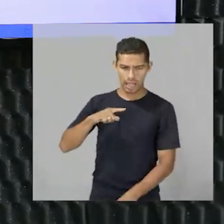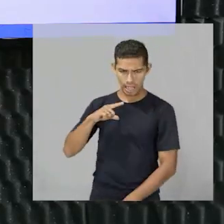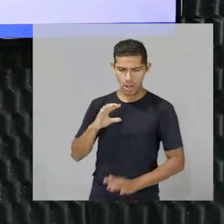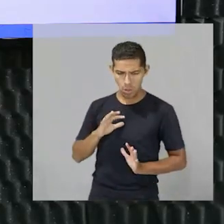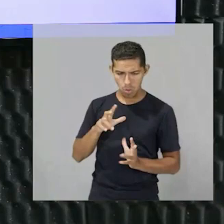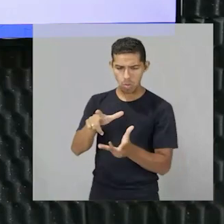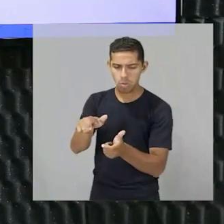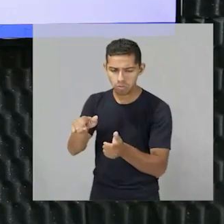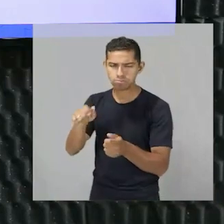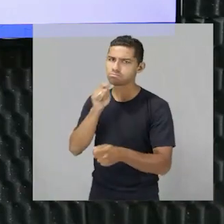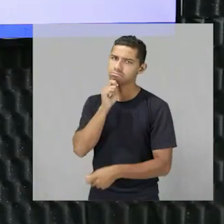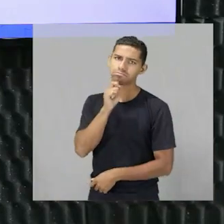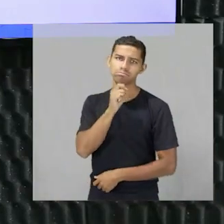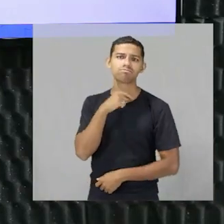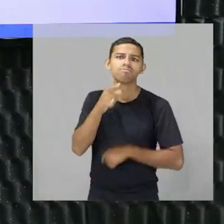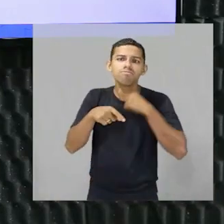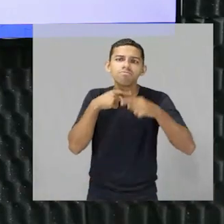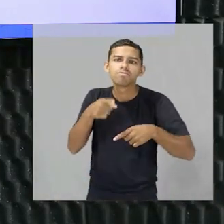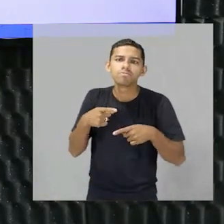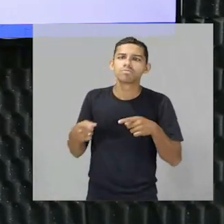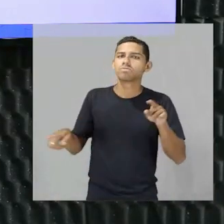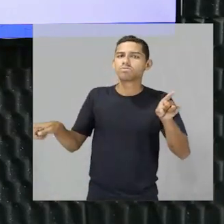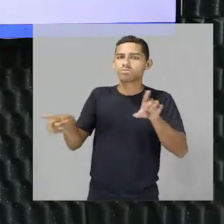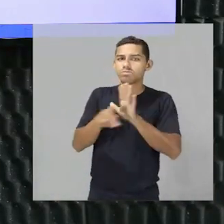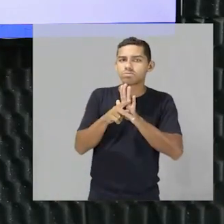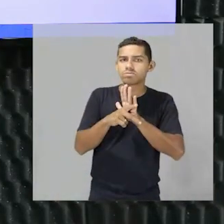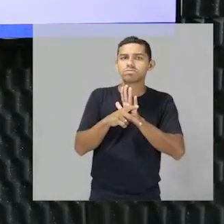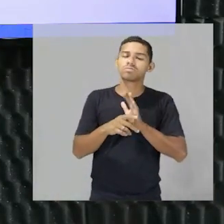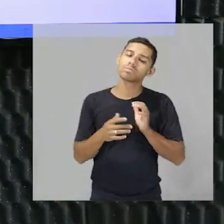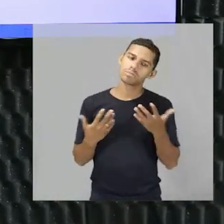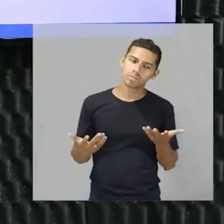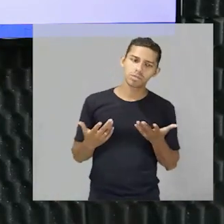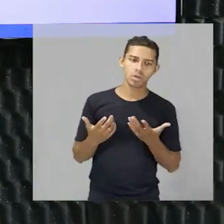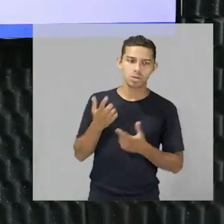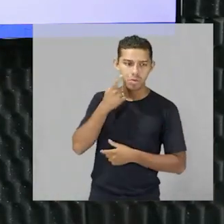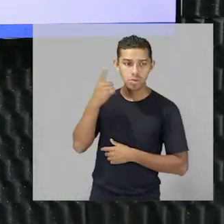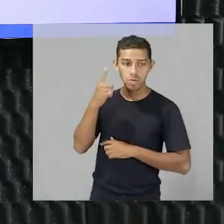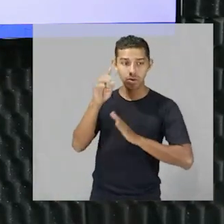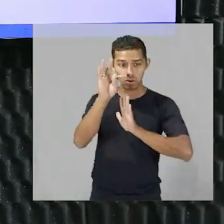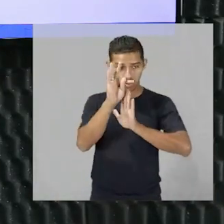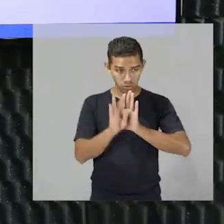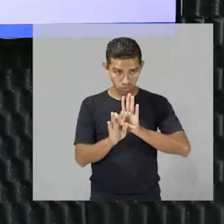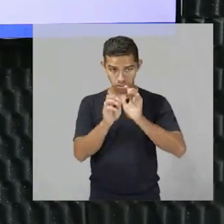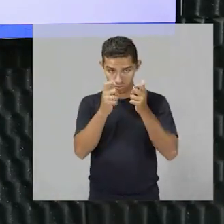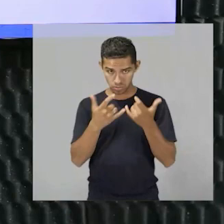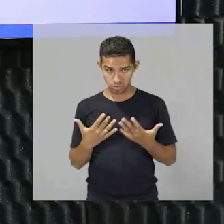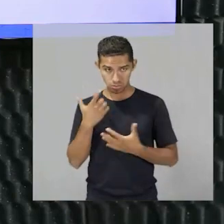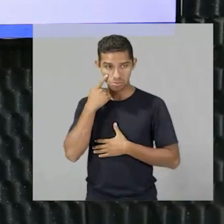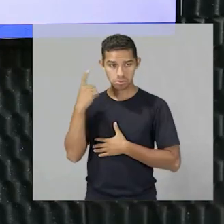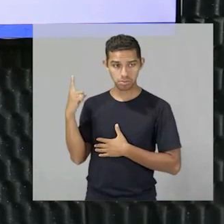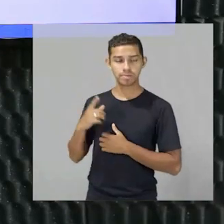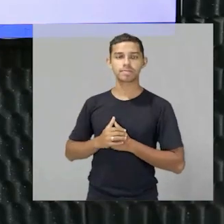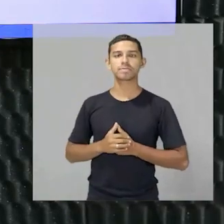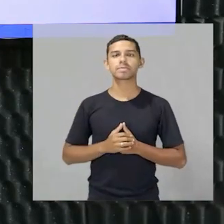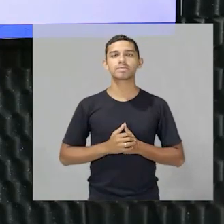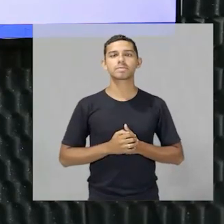mundo que ainda não alcançaram esse status, tá certo? Vamos ver o que o texto vai te dizer sobre isso.